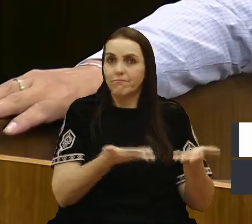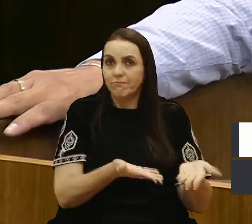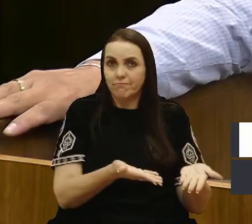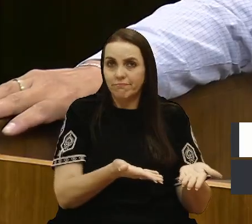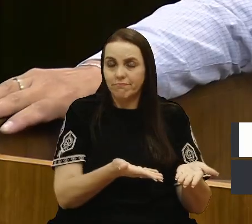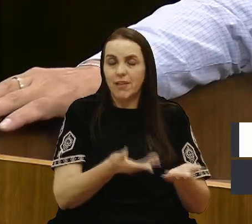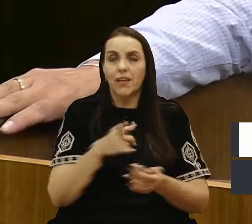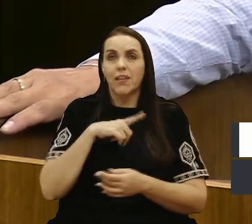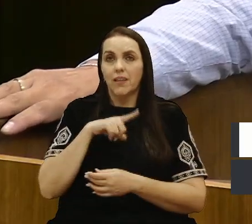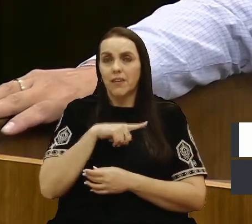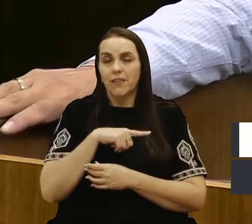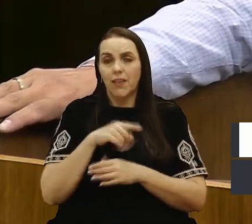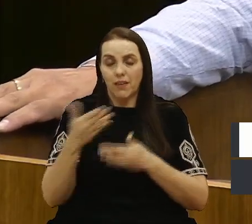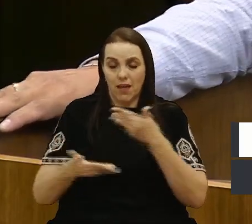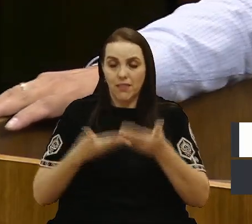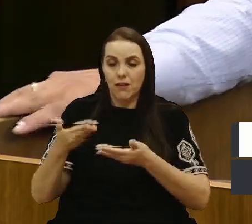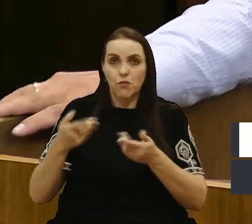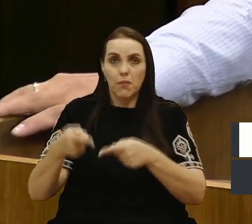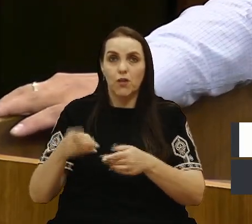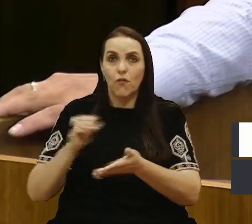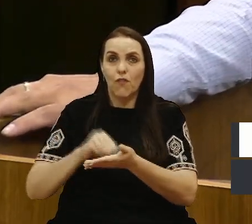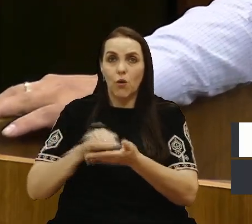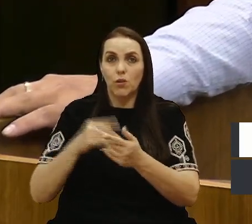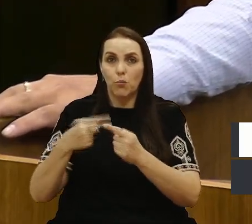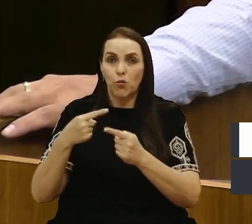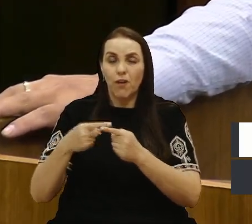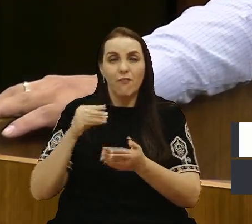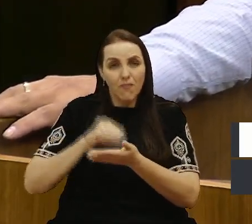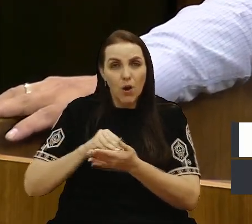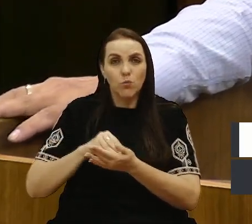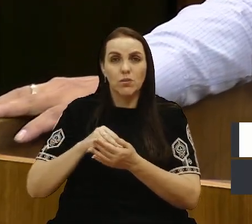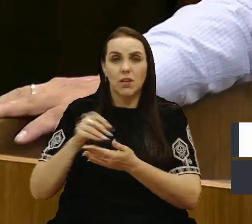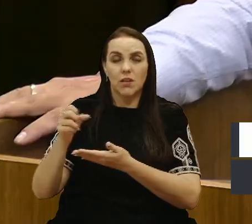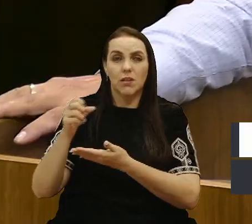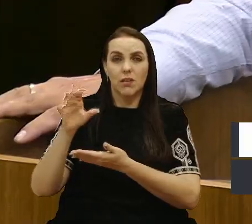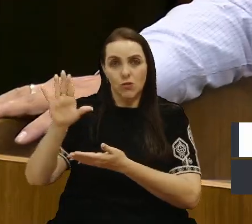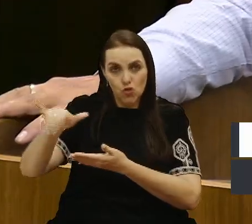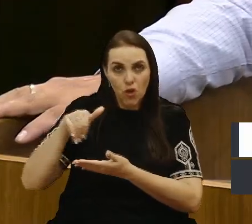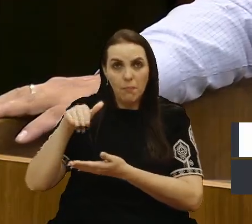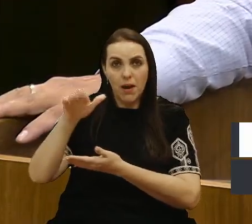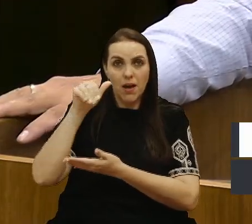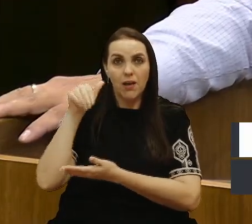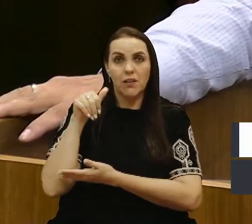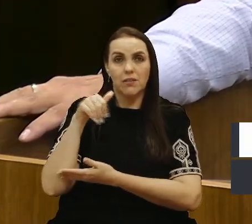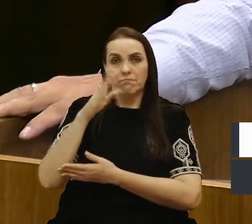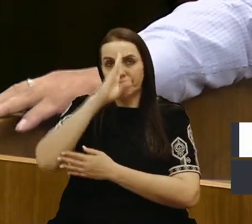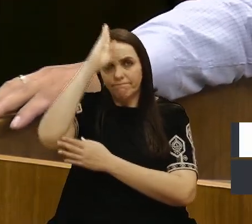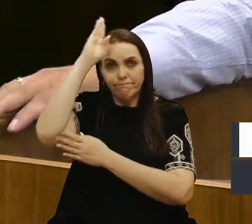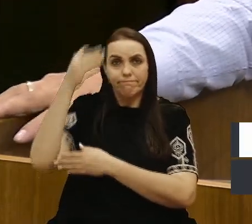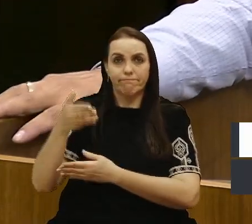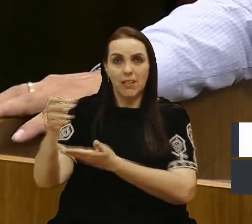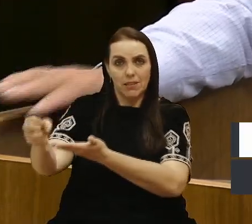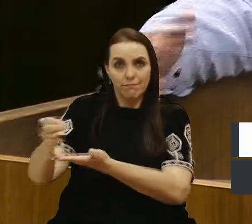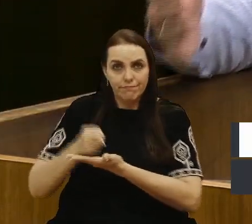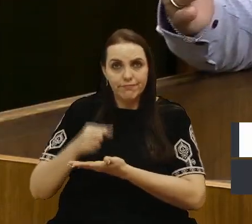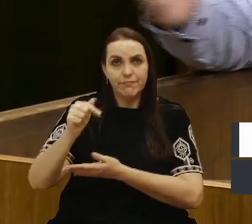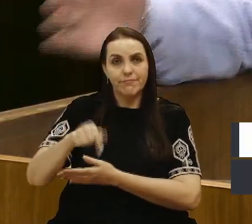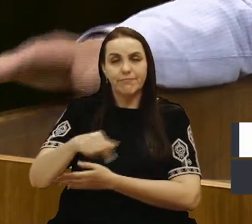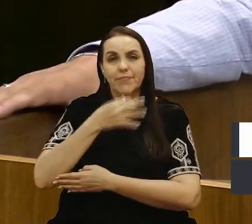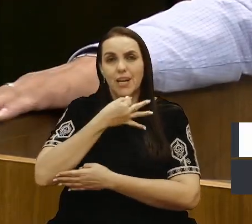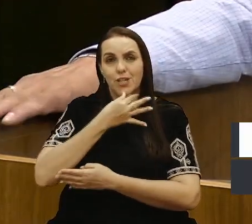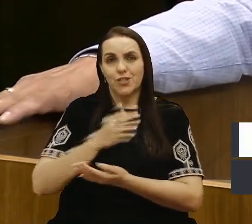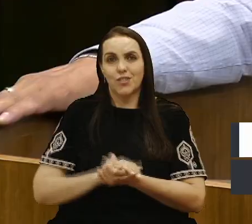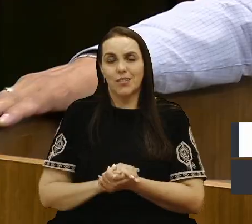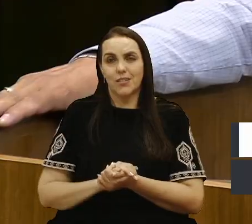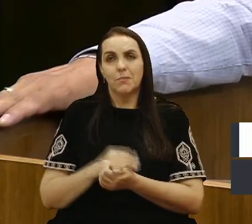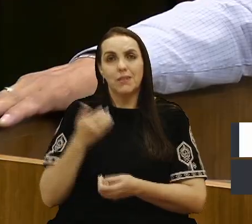os quartéis e não tem atendimento porque não tem efetivo dos bombeiros. Então, o mais importante da nossa luta é trazer efetivo para Caxias do Sul, para que